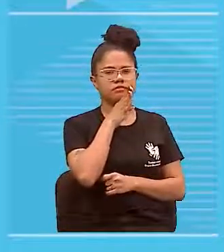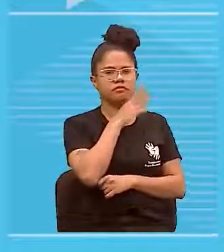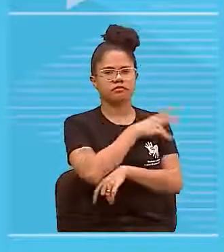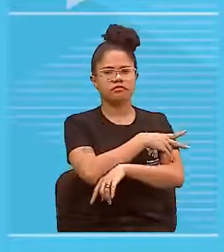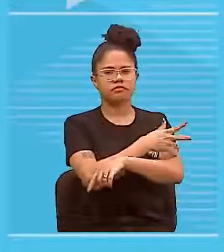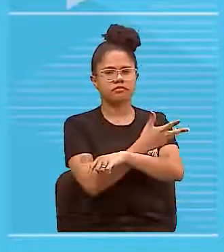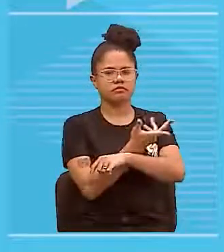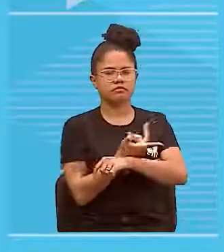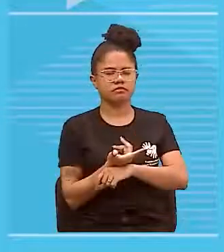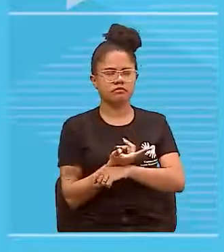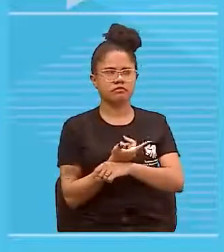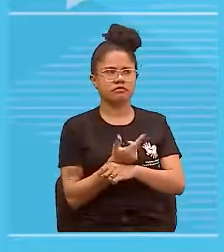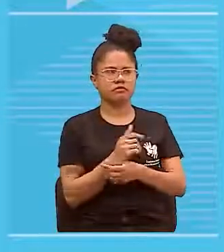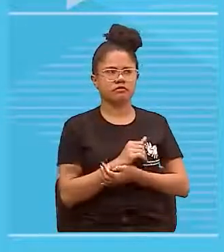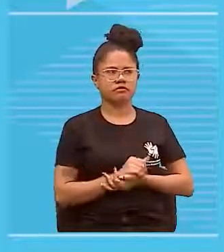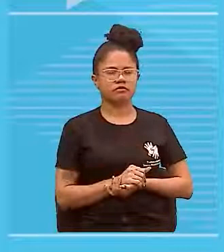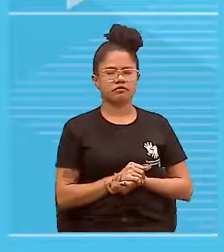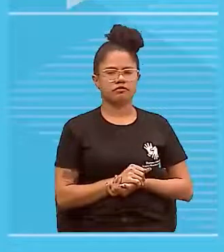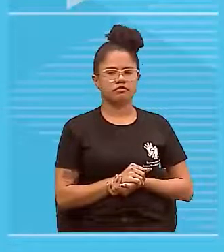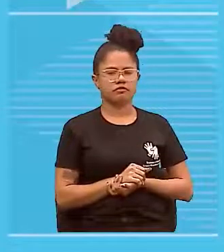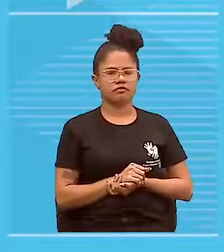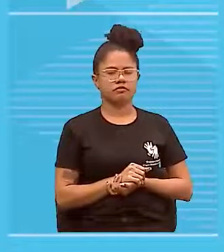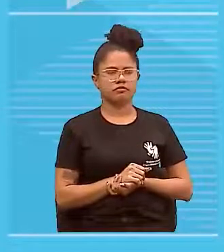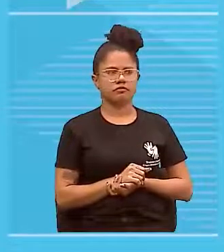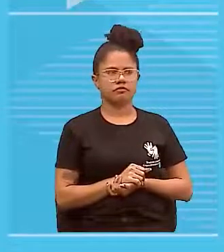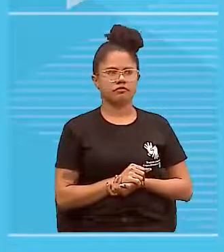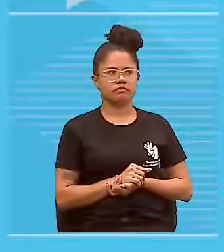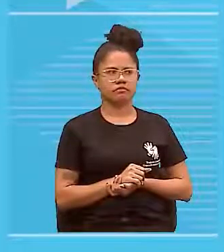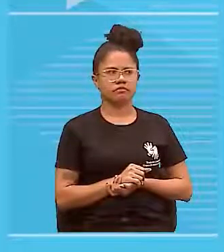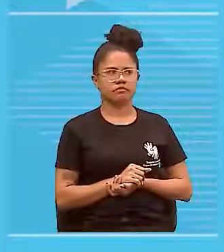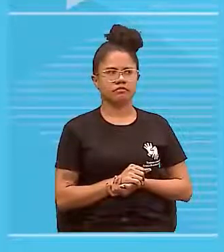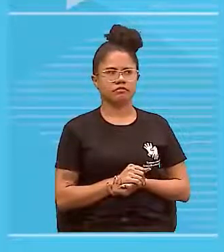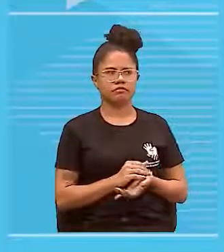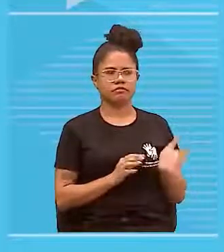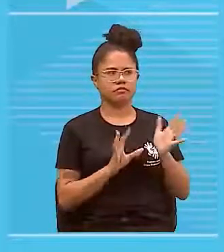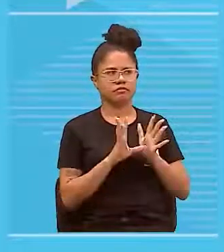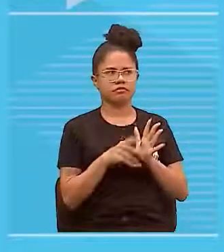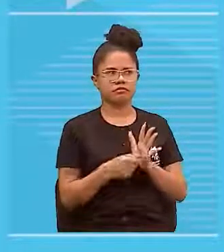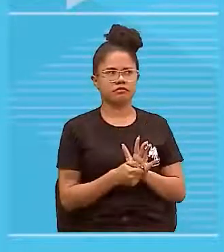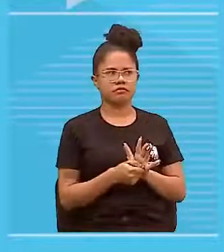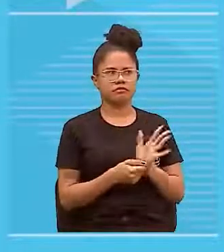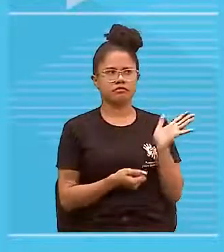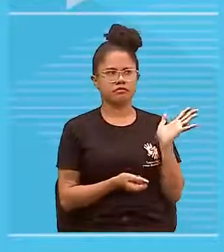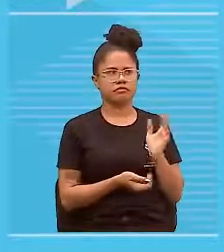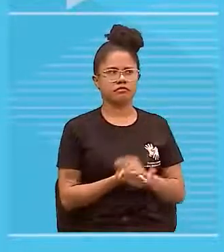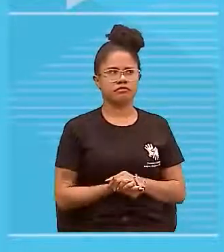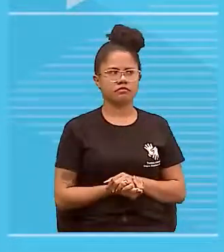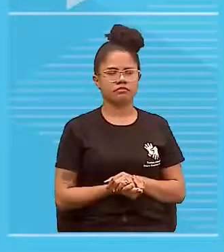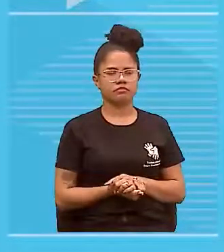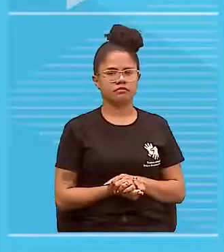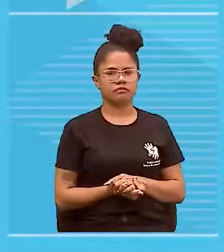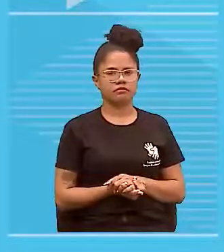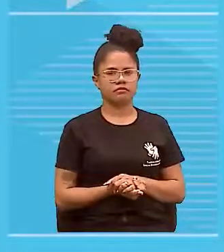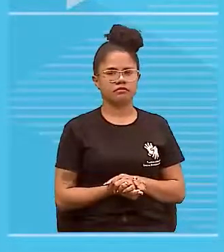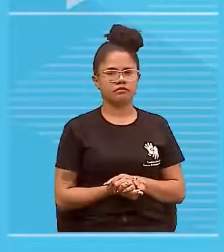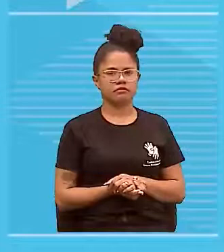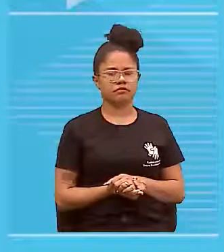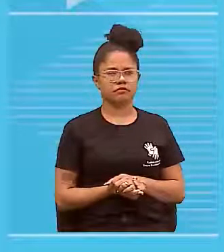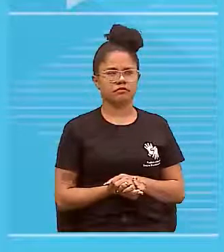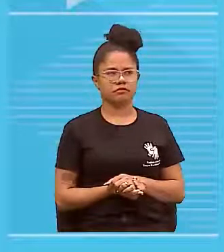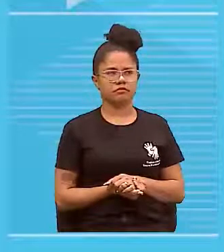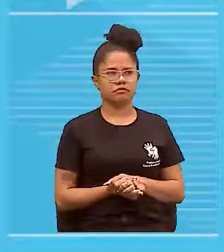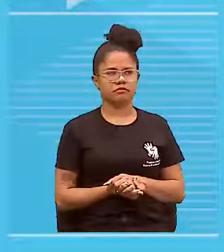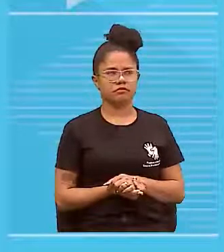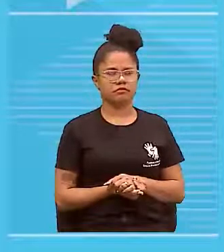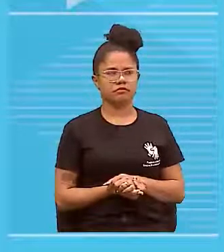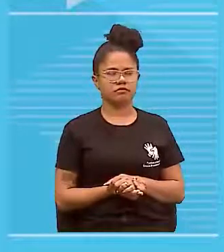numa transição entre Cerrado e Caatinga. Tem a Mata Atlântica, que ela é ali da costa do nosso país, mas já está toda